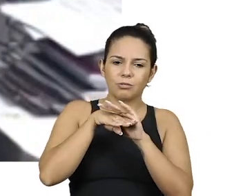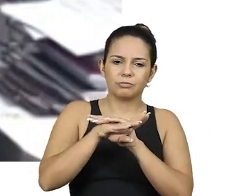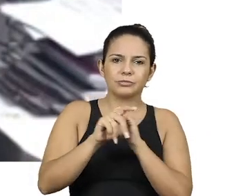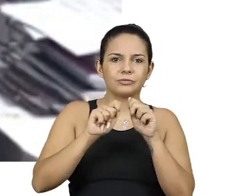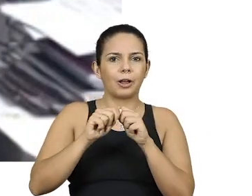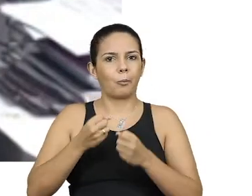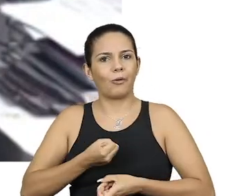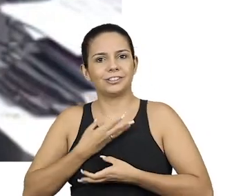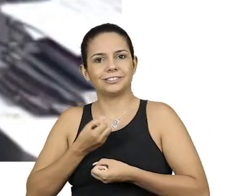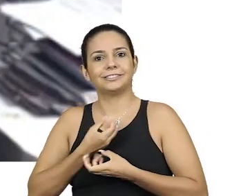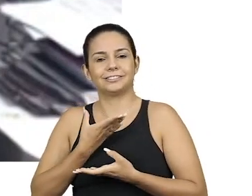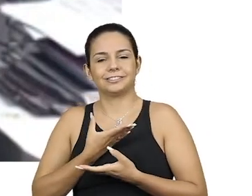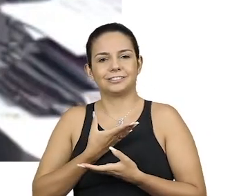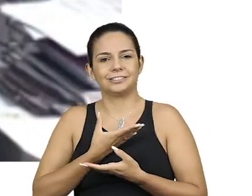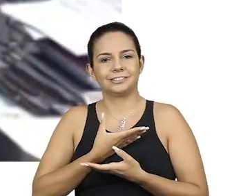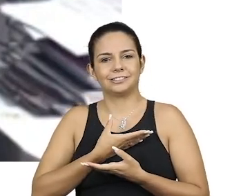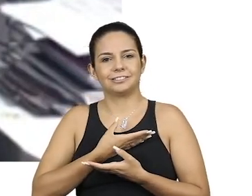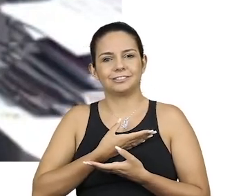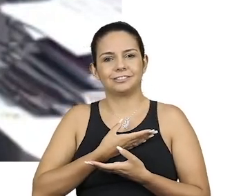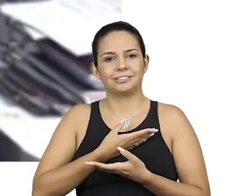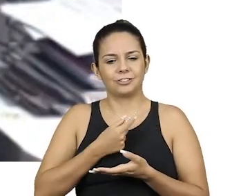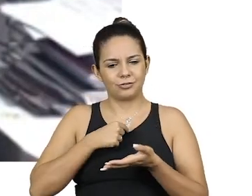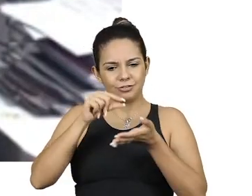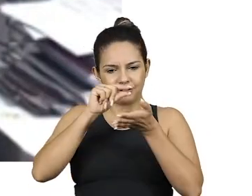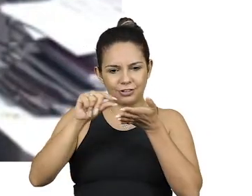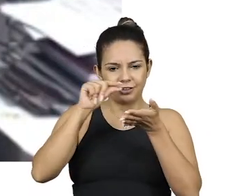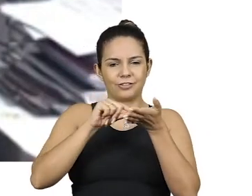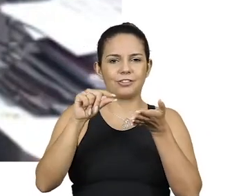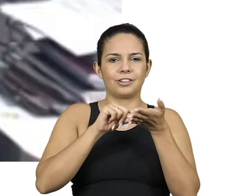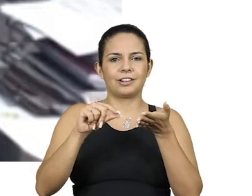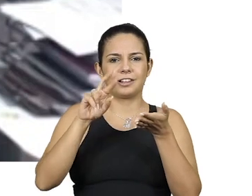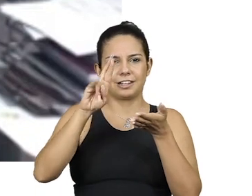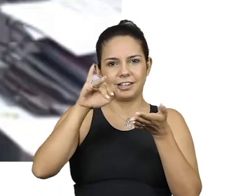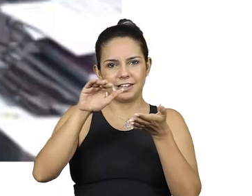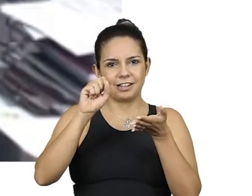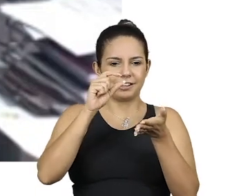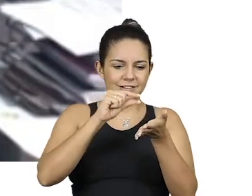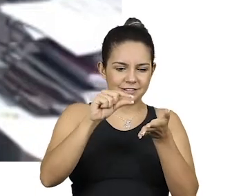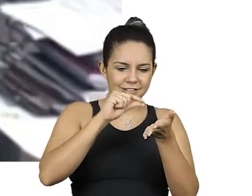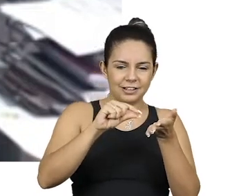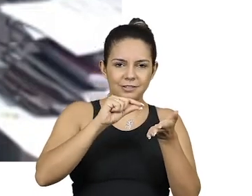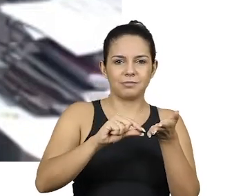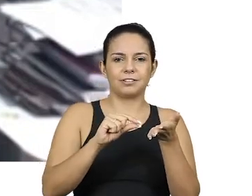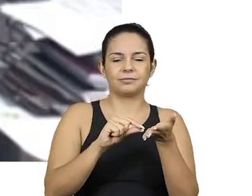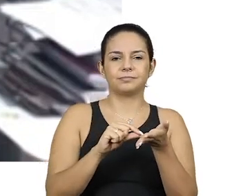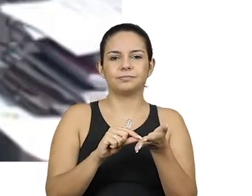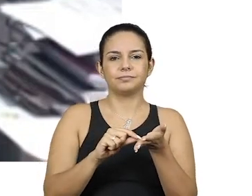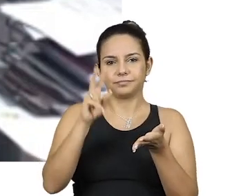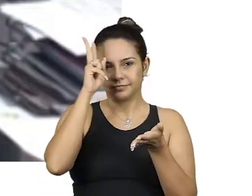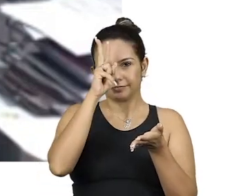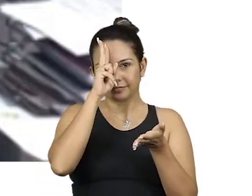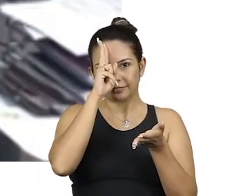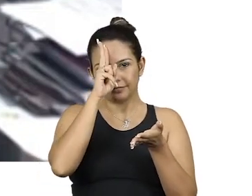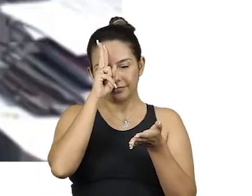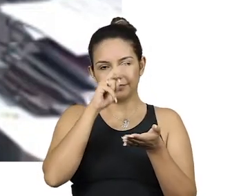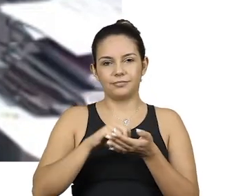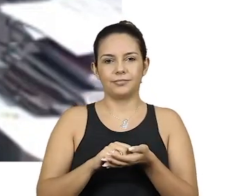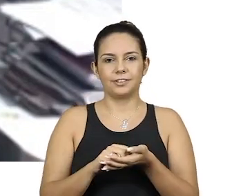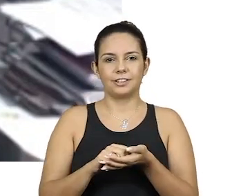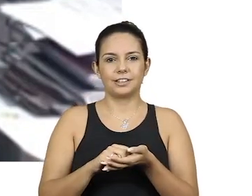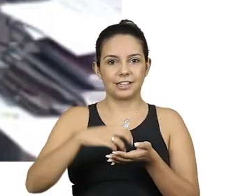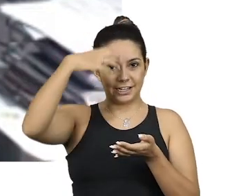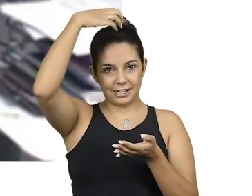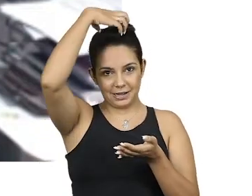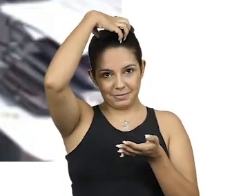poesia. Botei em versos rimados e metrificados a história da princesa